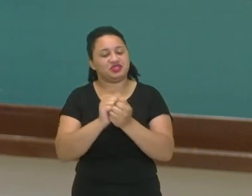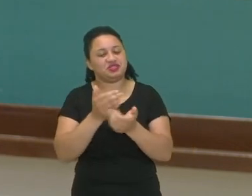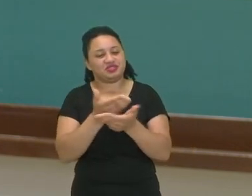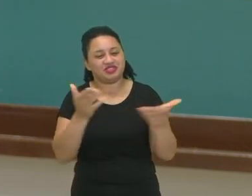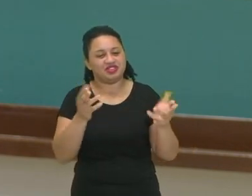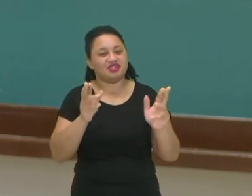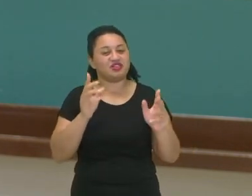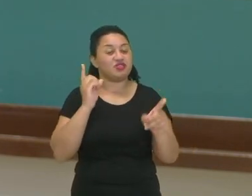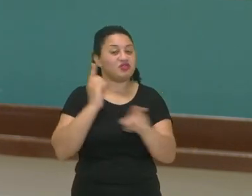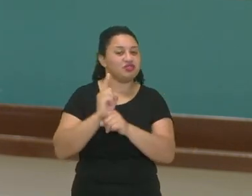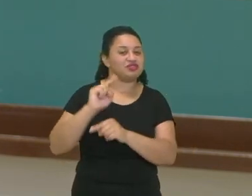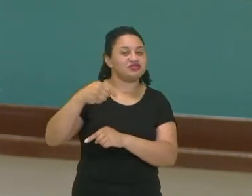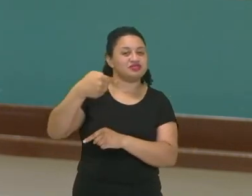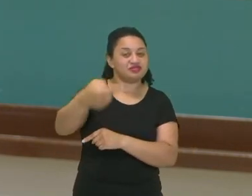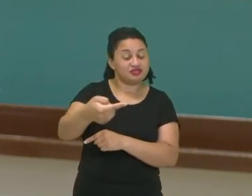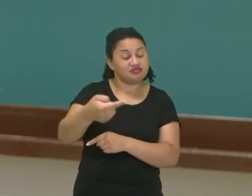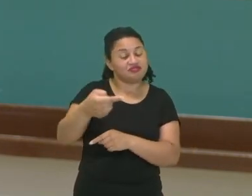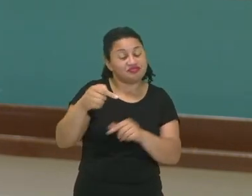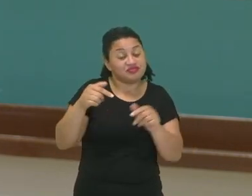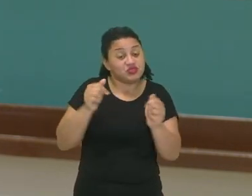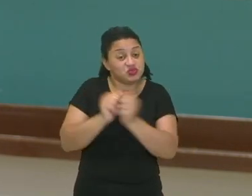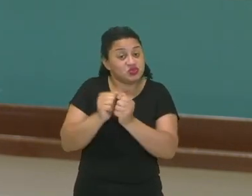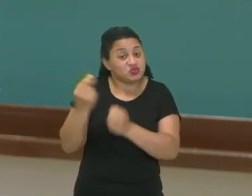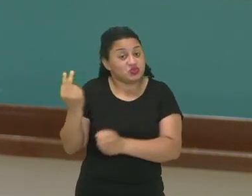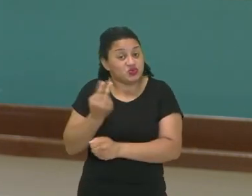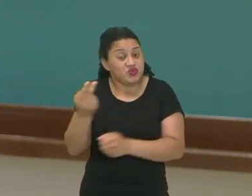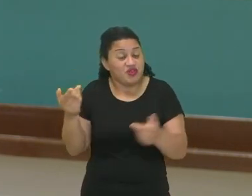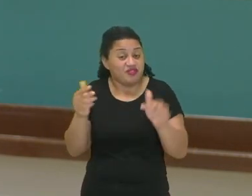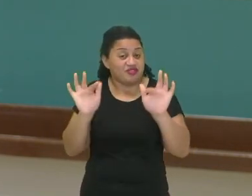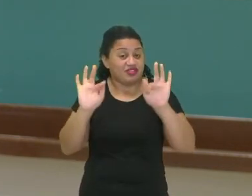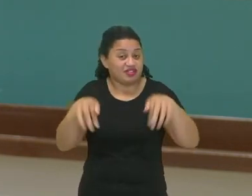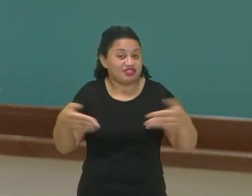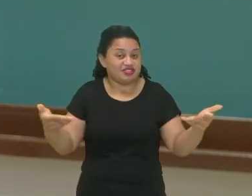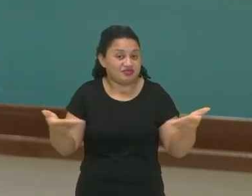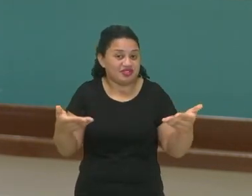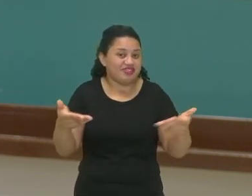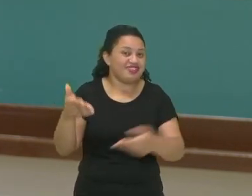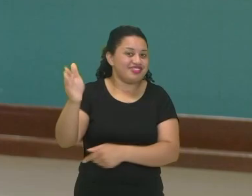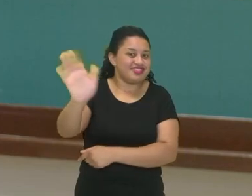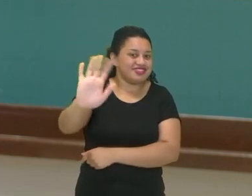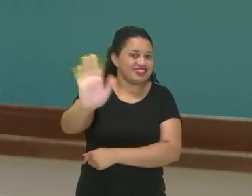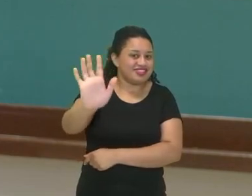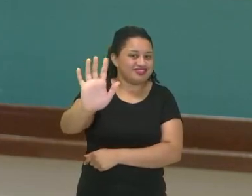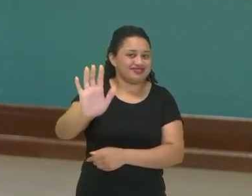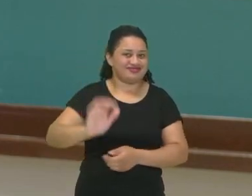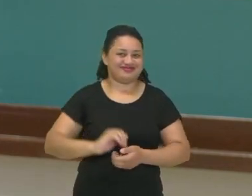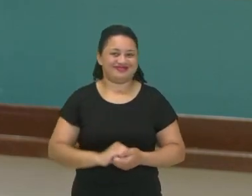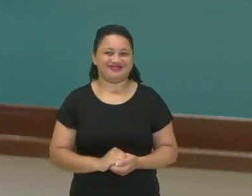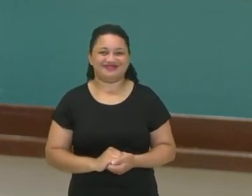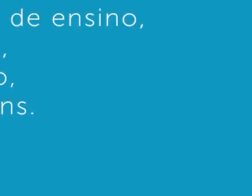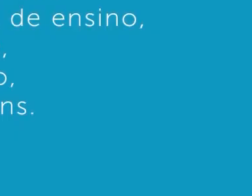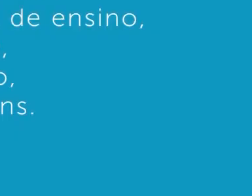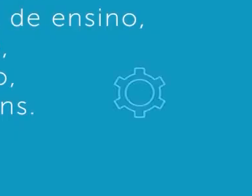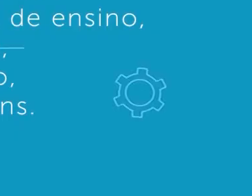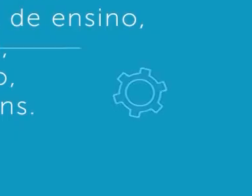espero encontrá-los em breve. Eu vou ficando aqui junto com a Jéssica, vocês ficam aí e tchau! Tchau!